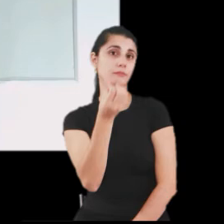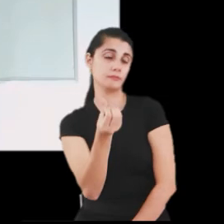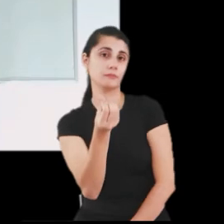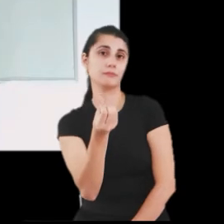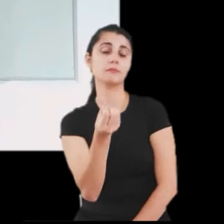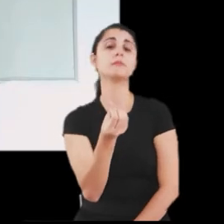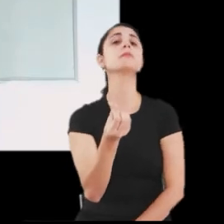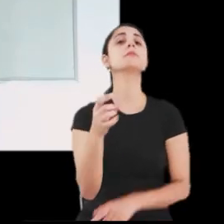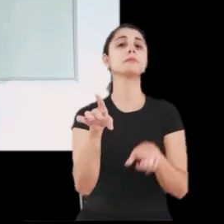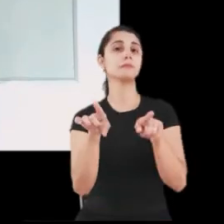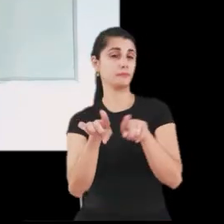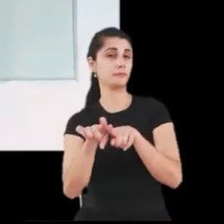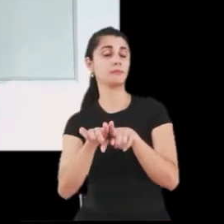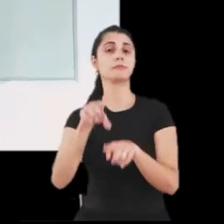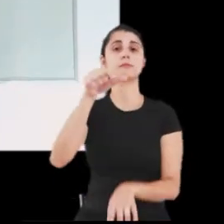36 e